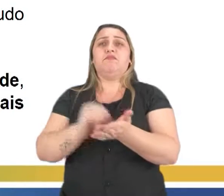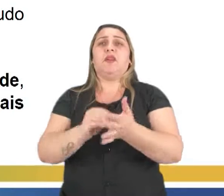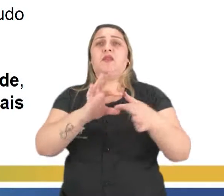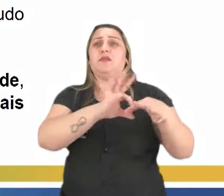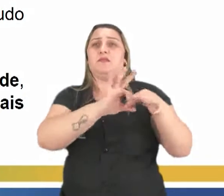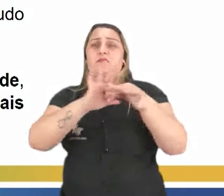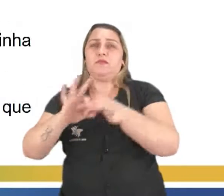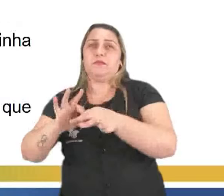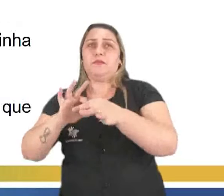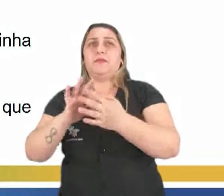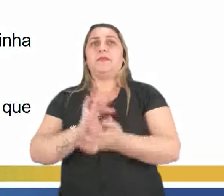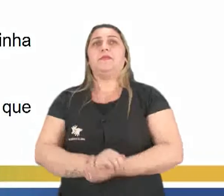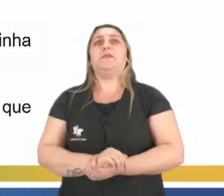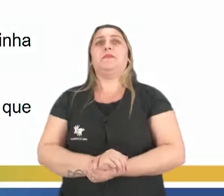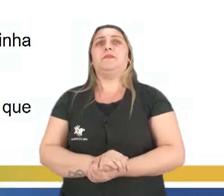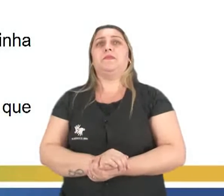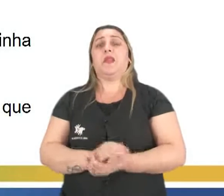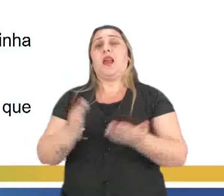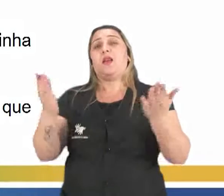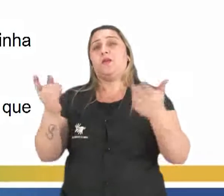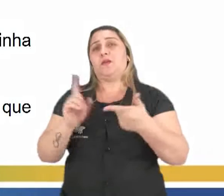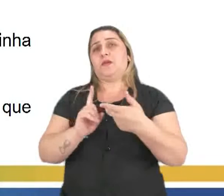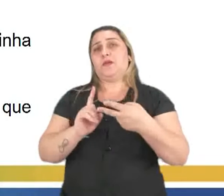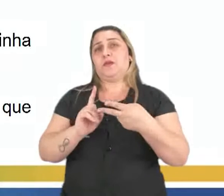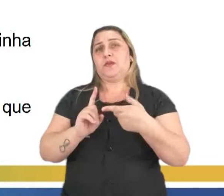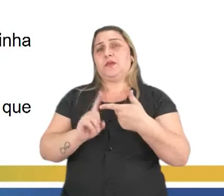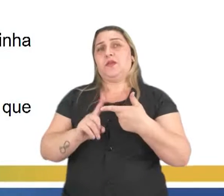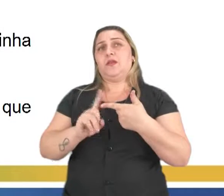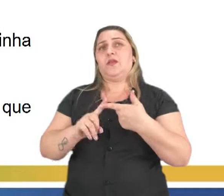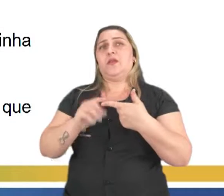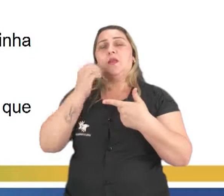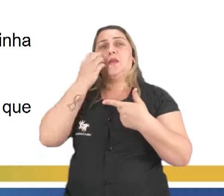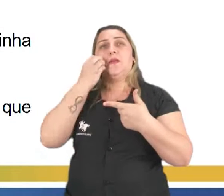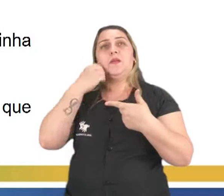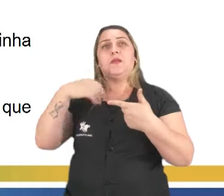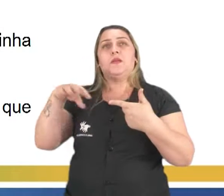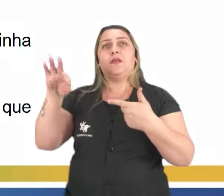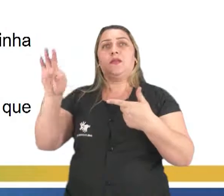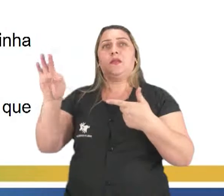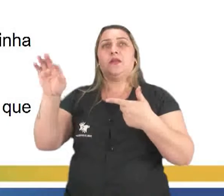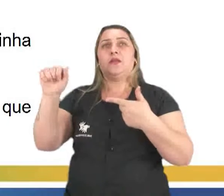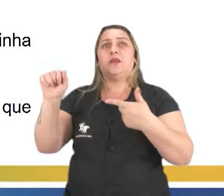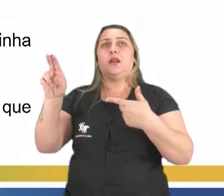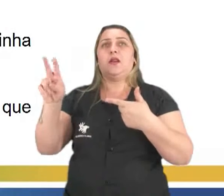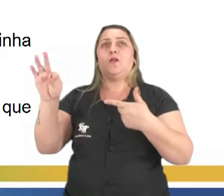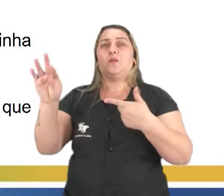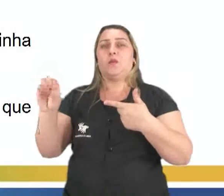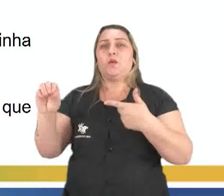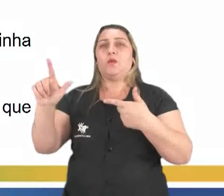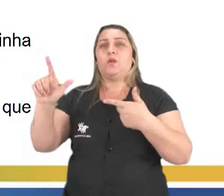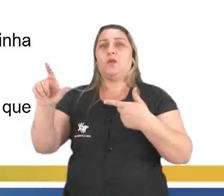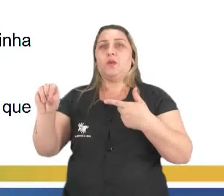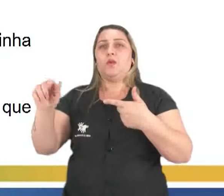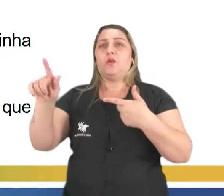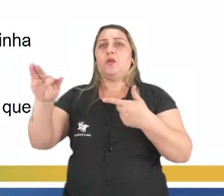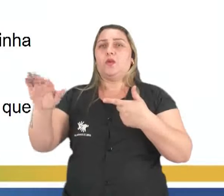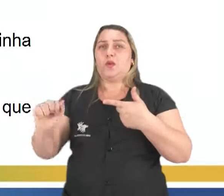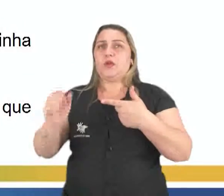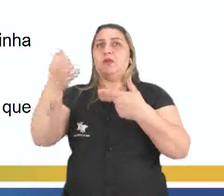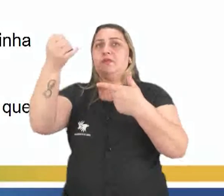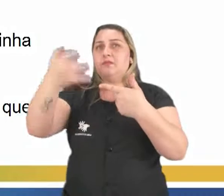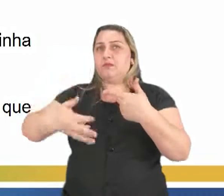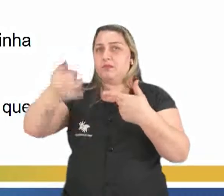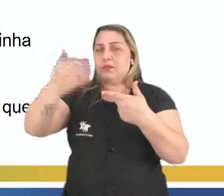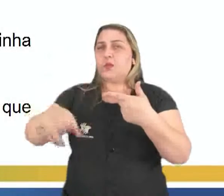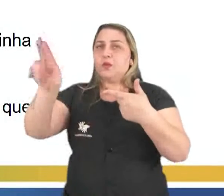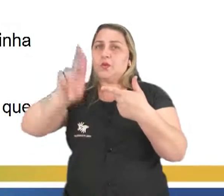contradições. Vamos ao segundo princípio, o princípio da não tautologia. Ainda que sejam expressas